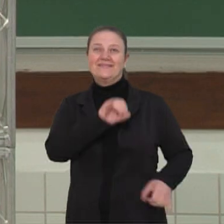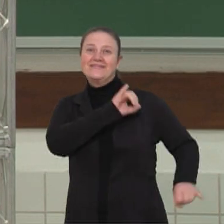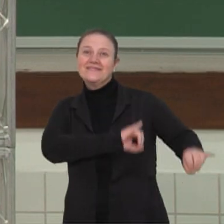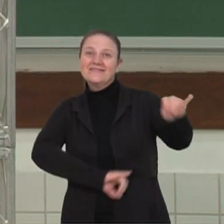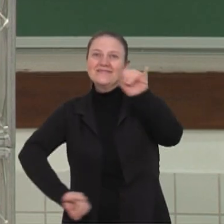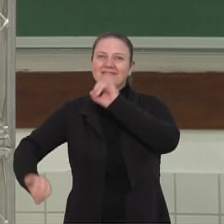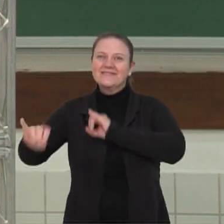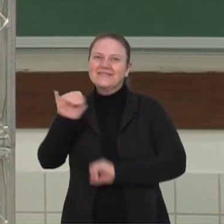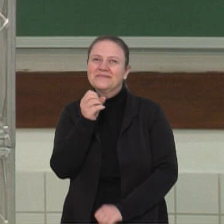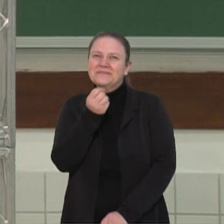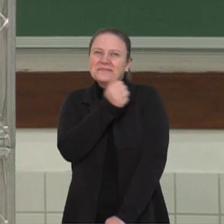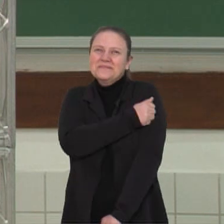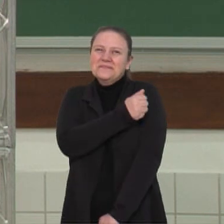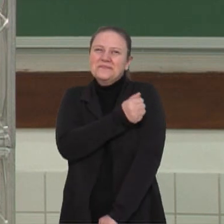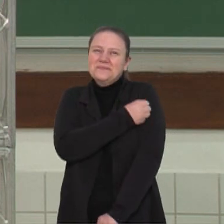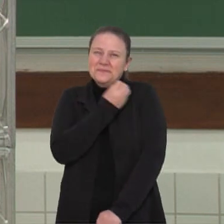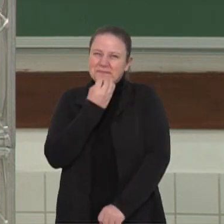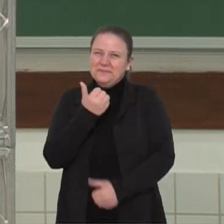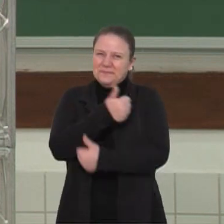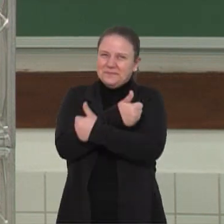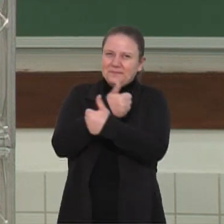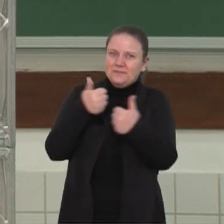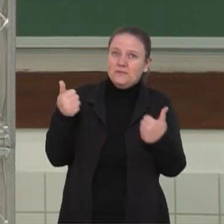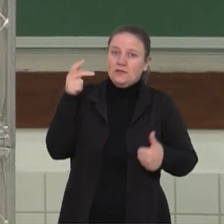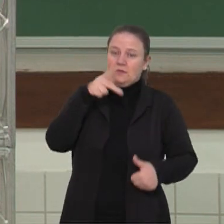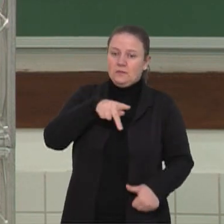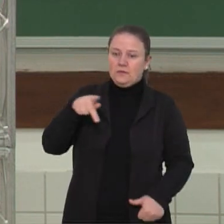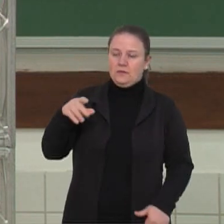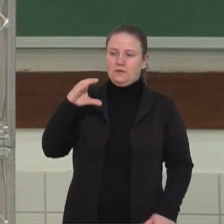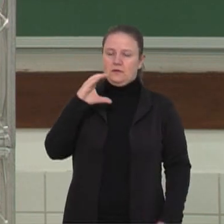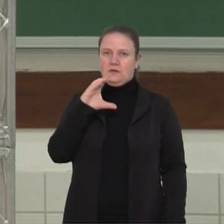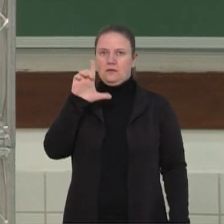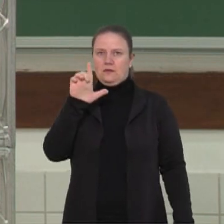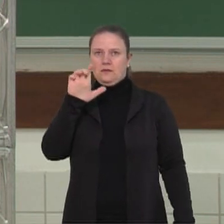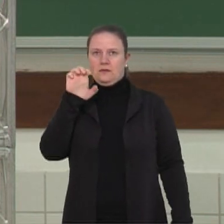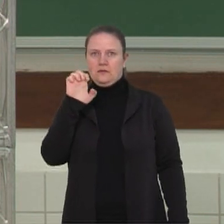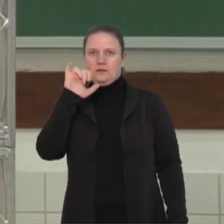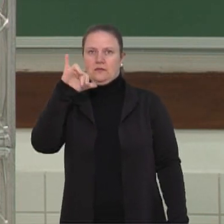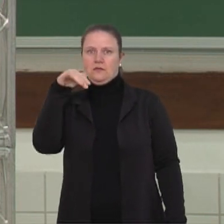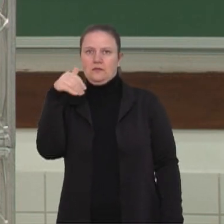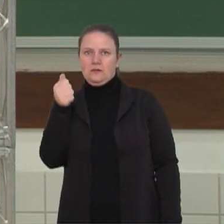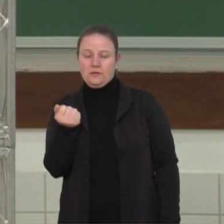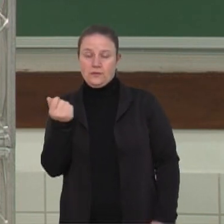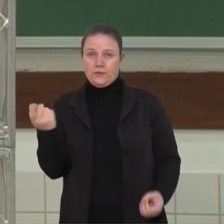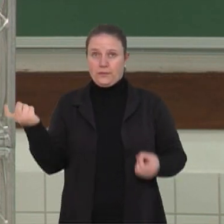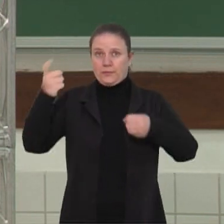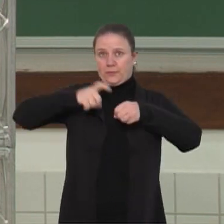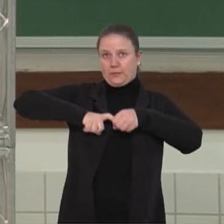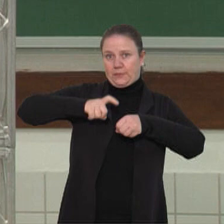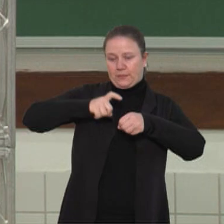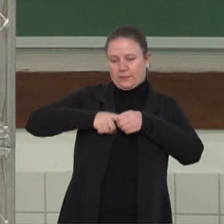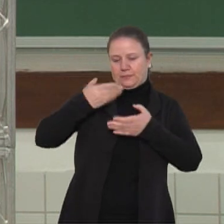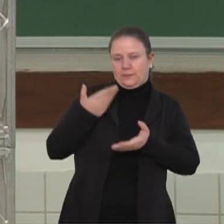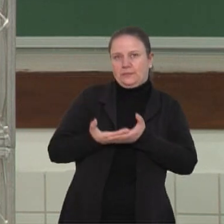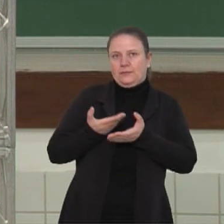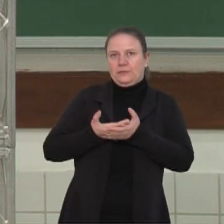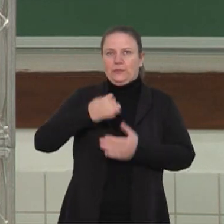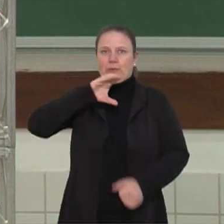Olá pessoal, tudo bem? Eu sou a professora Cléia da Rocha e nós estamos de volta com mais uma aula de português